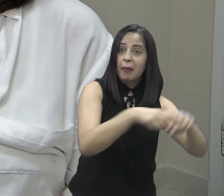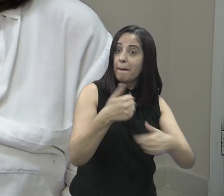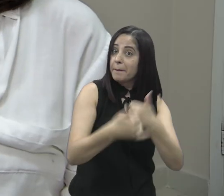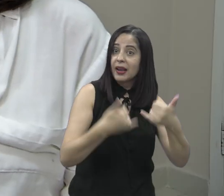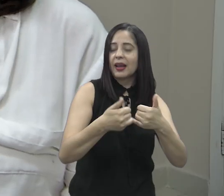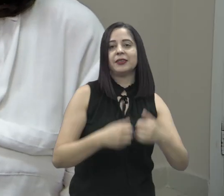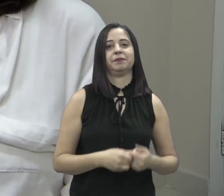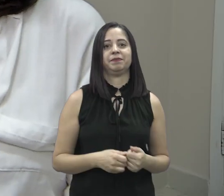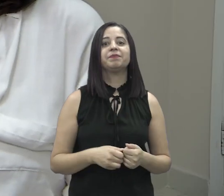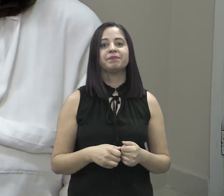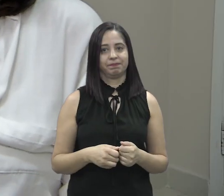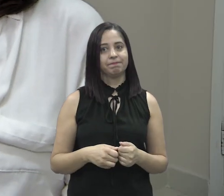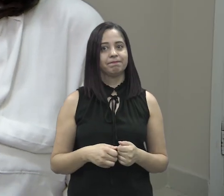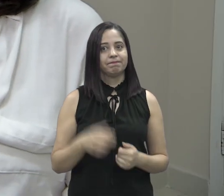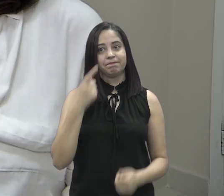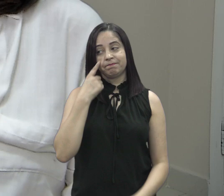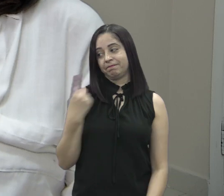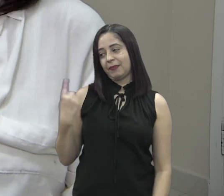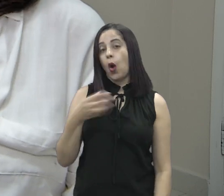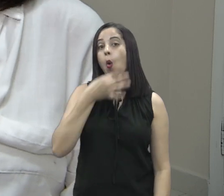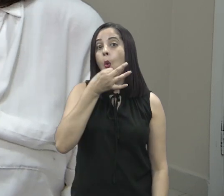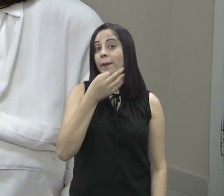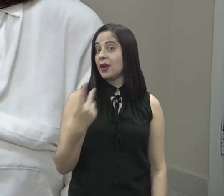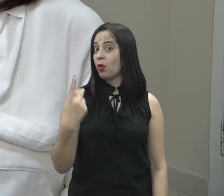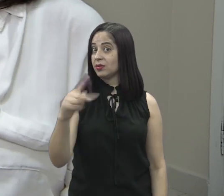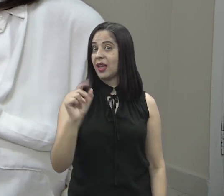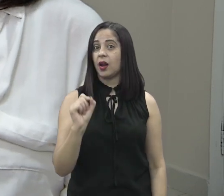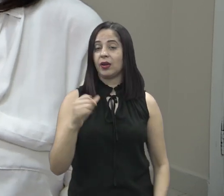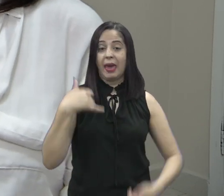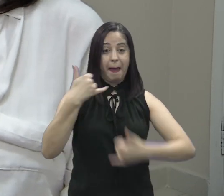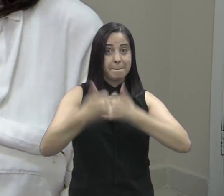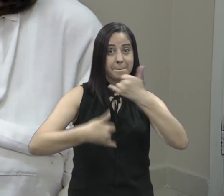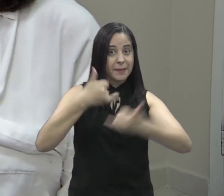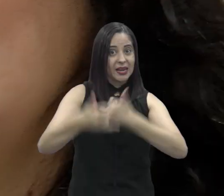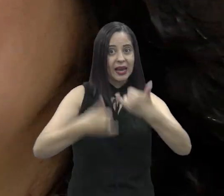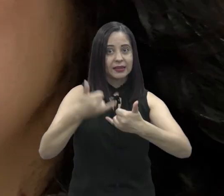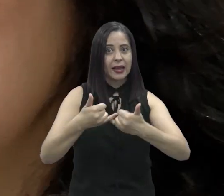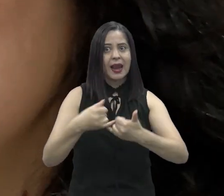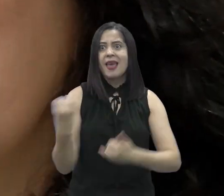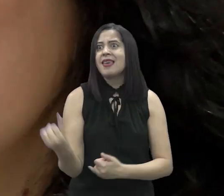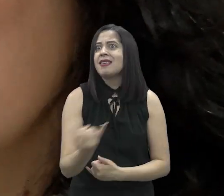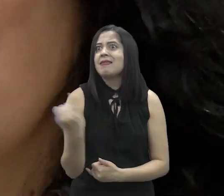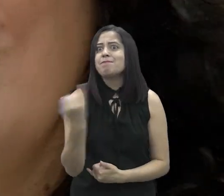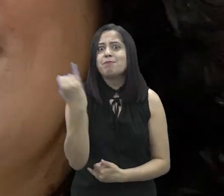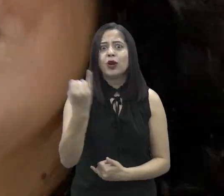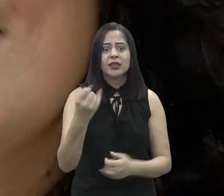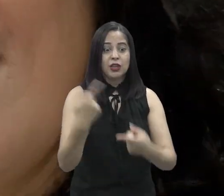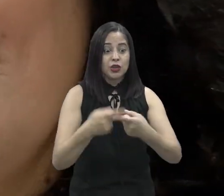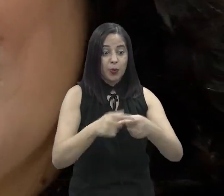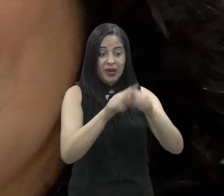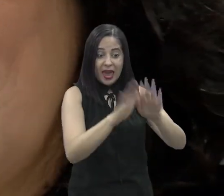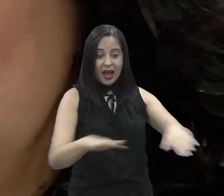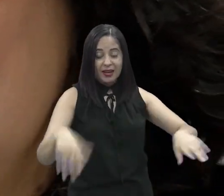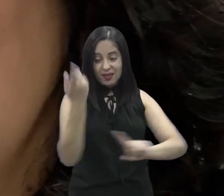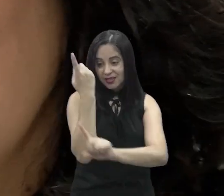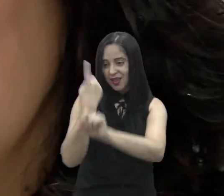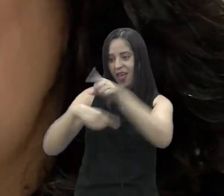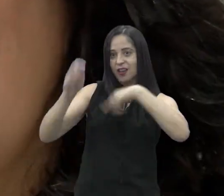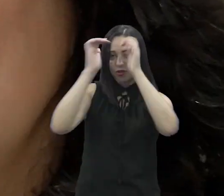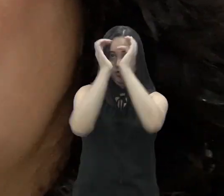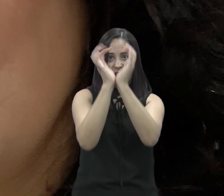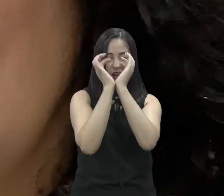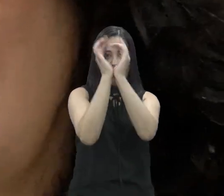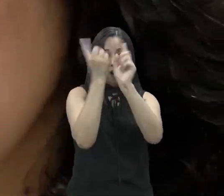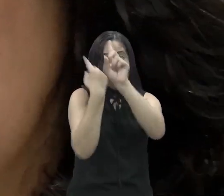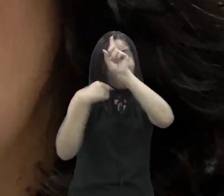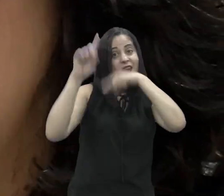Para essa psicopedagoga, além de um direito, brincar é essencial para o desenvolvimento cognitivo e social das crianças